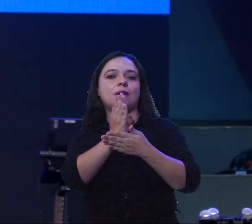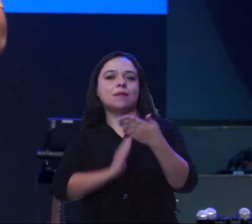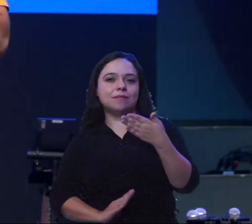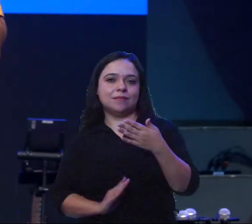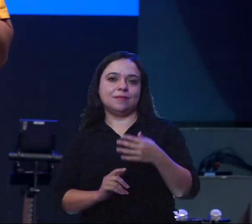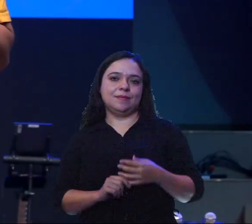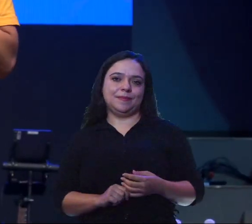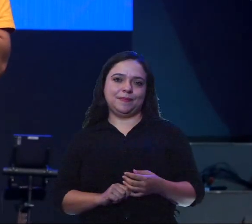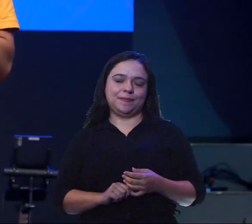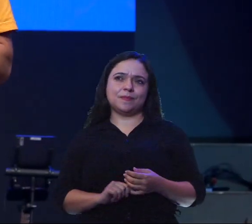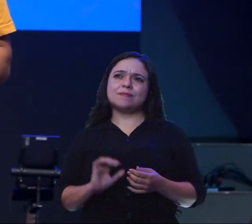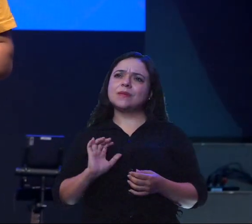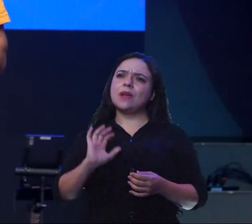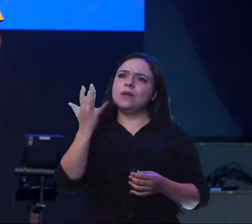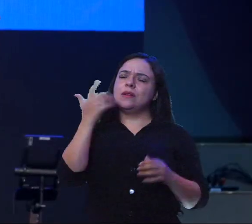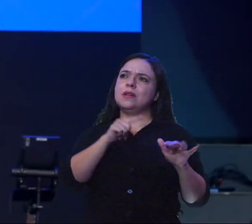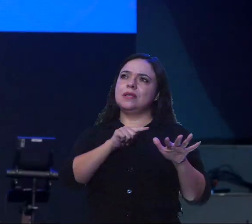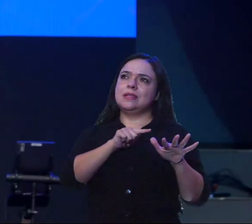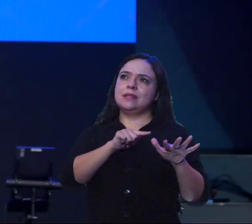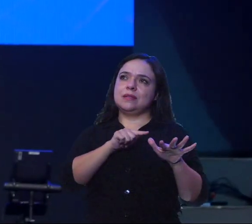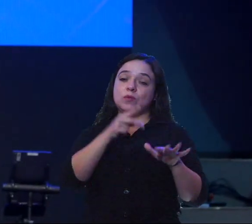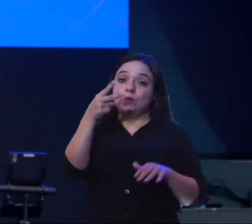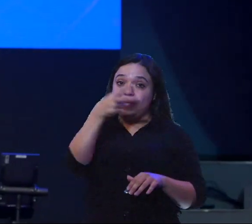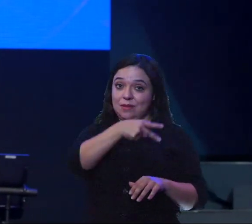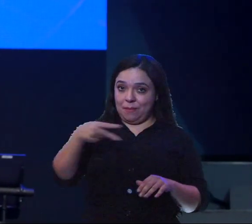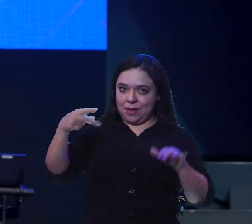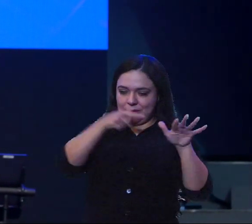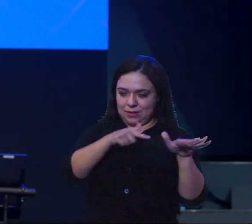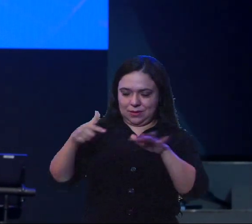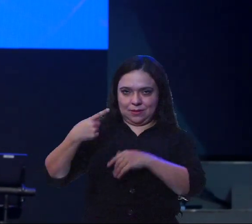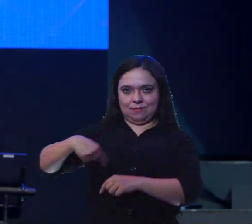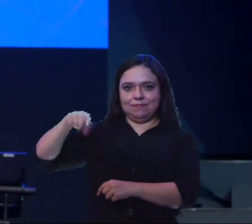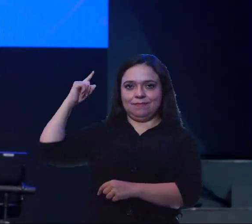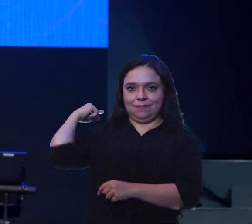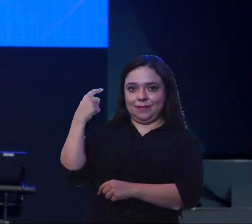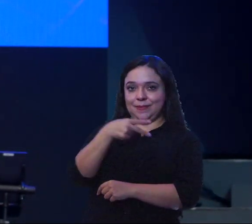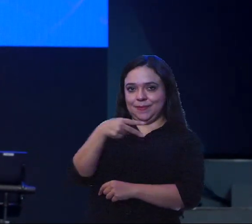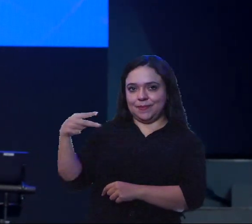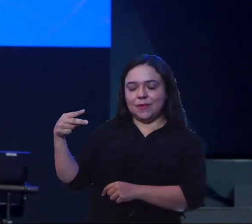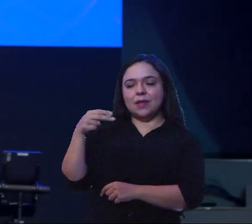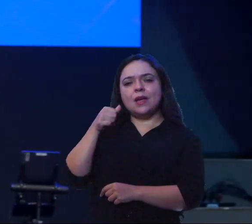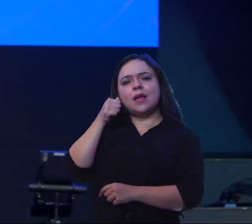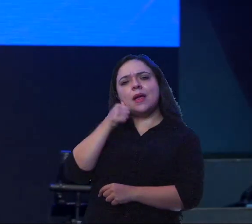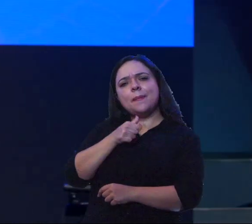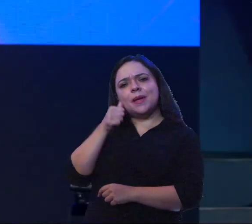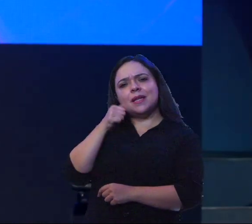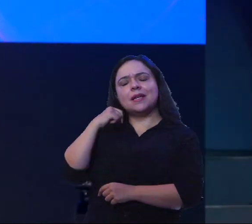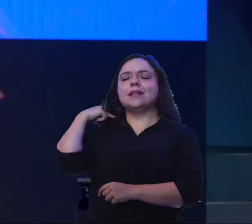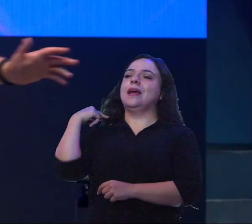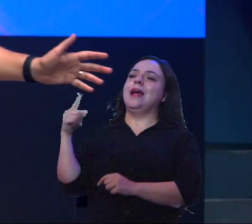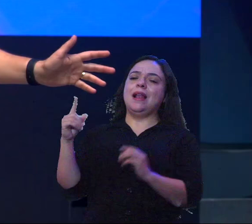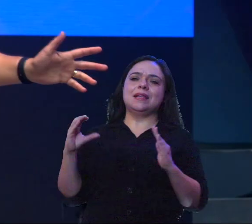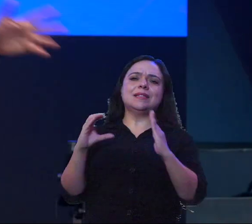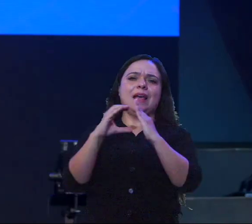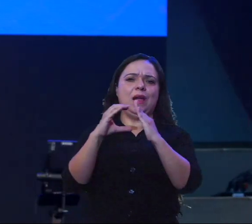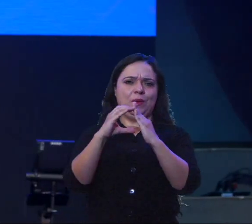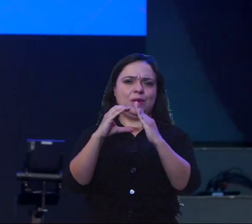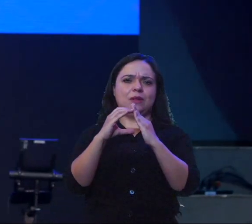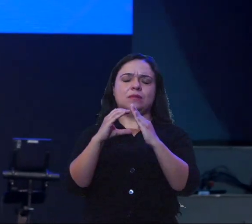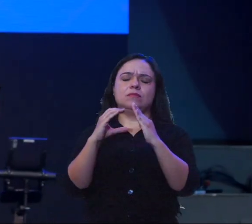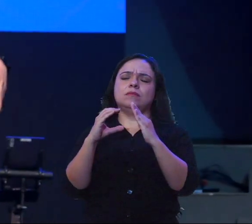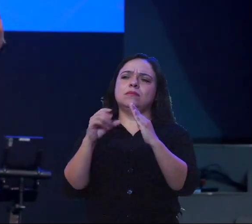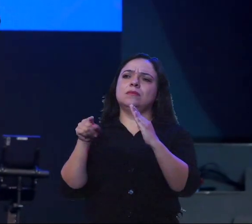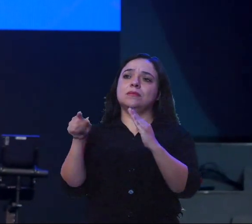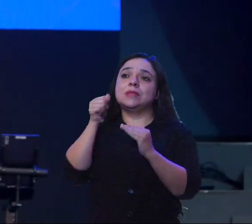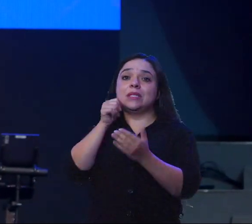Semana passada, retrasada na verdade, perdão, eu fui fazer um casamento muito interessante de uma menina que ficou muito tempo na minha célula. Tive o processo dela de